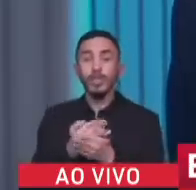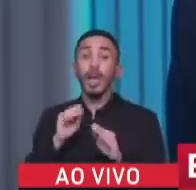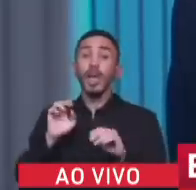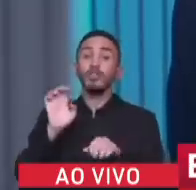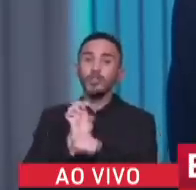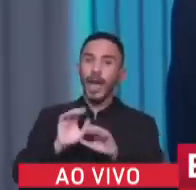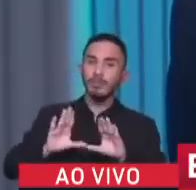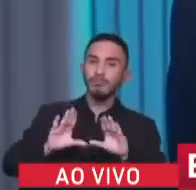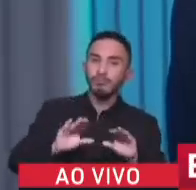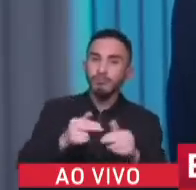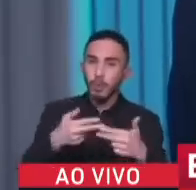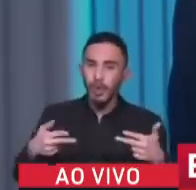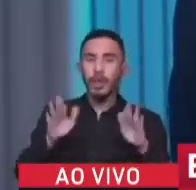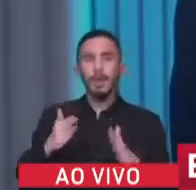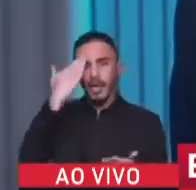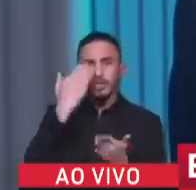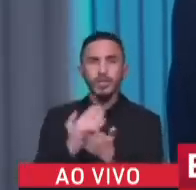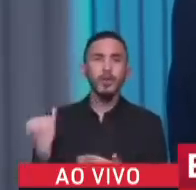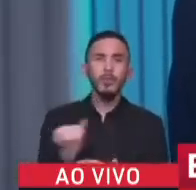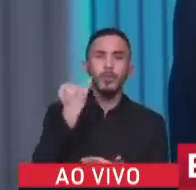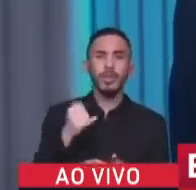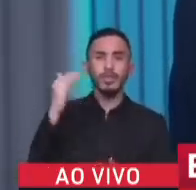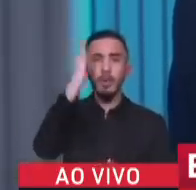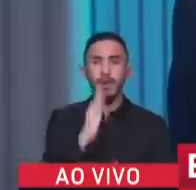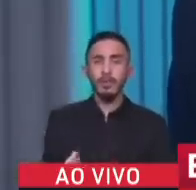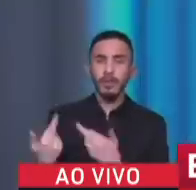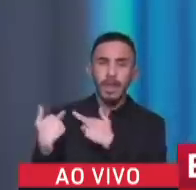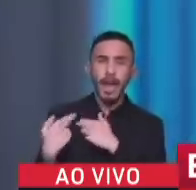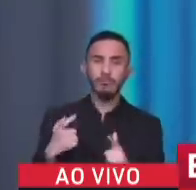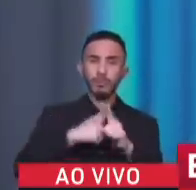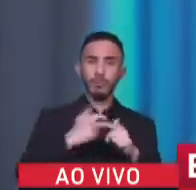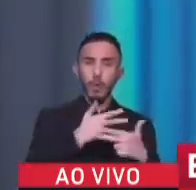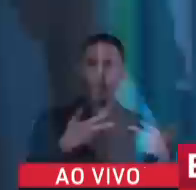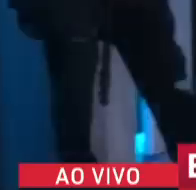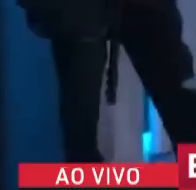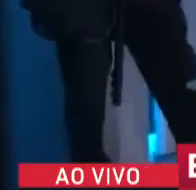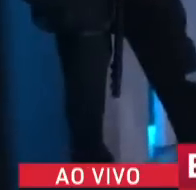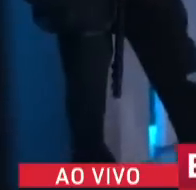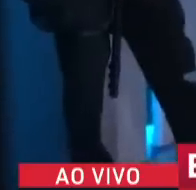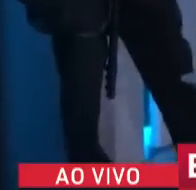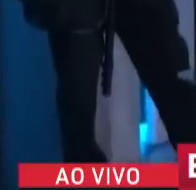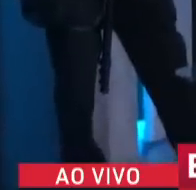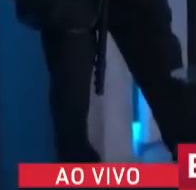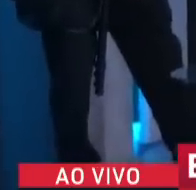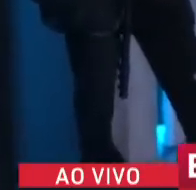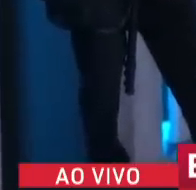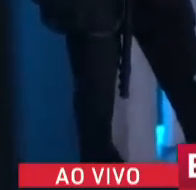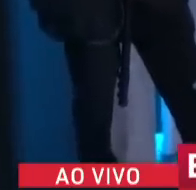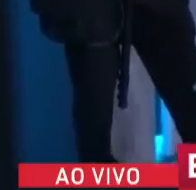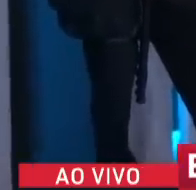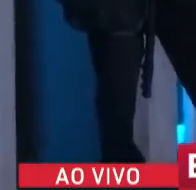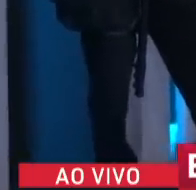entendeu tanto que eles colocaram um ex condenado para ser candidato à presidência com inúmeros